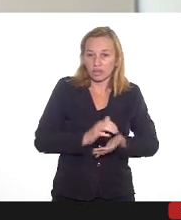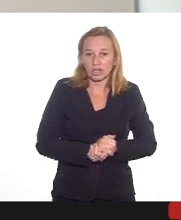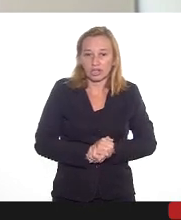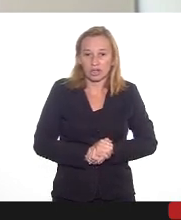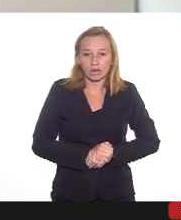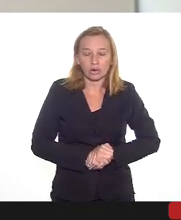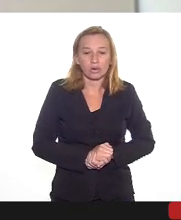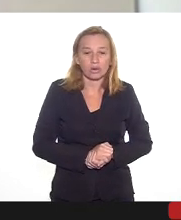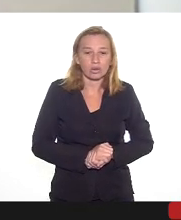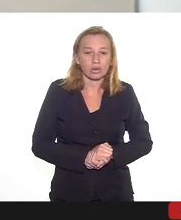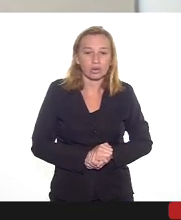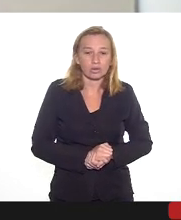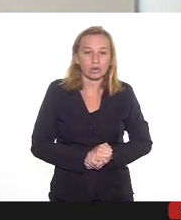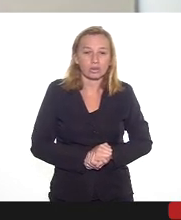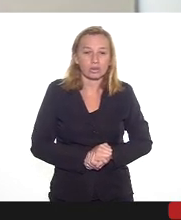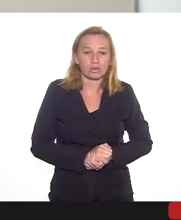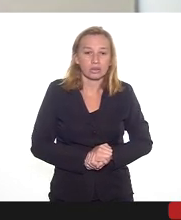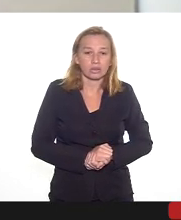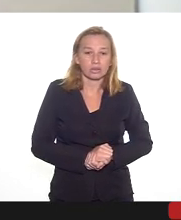mudou para